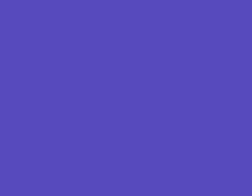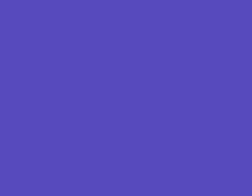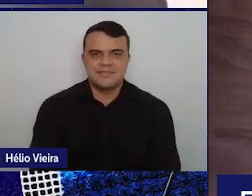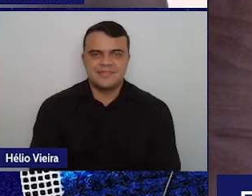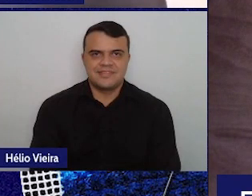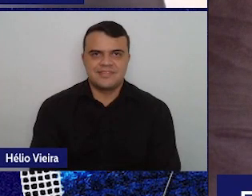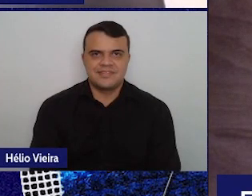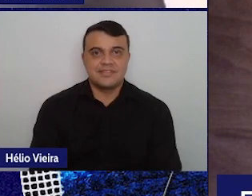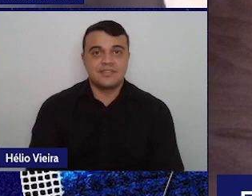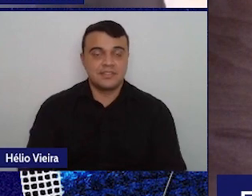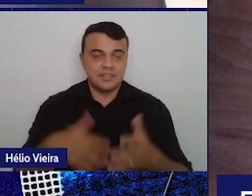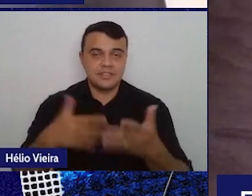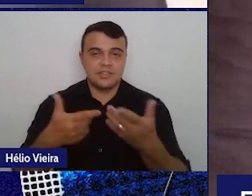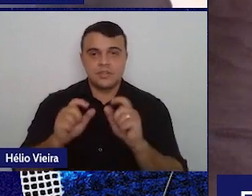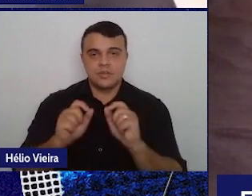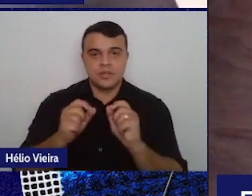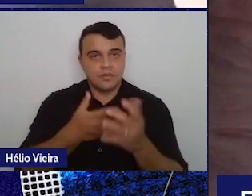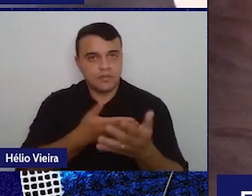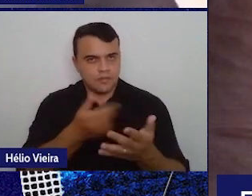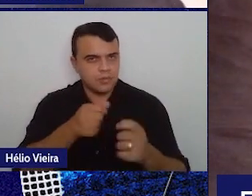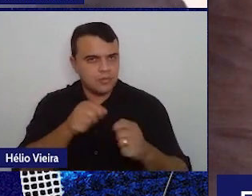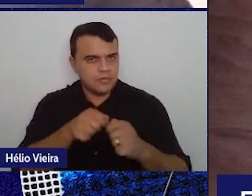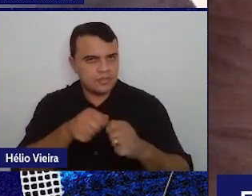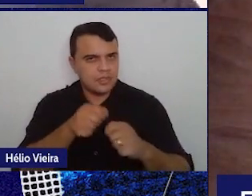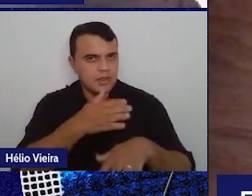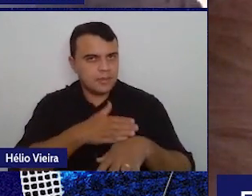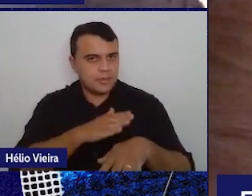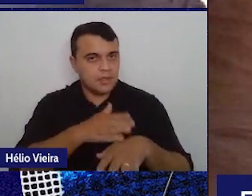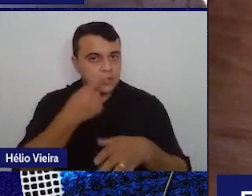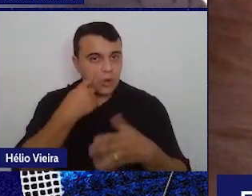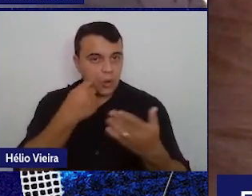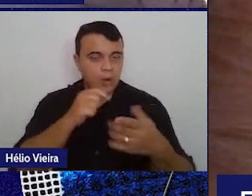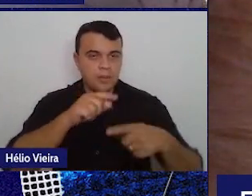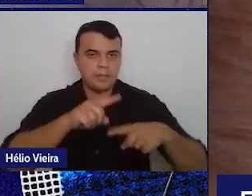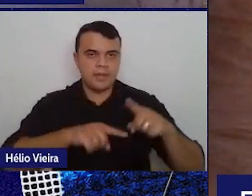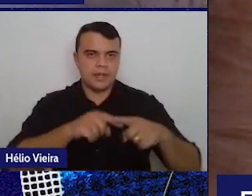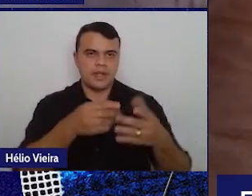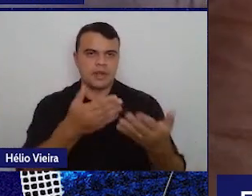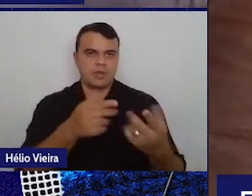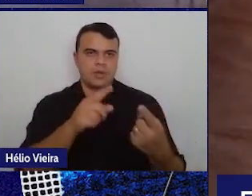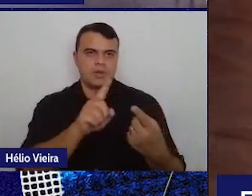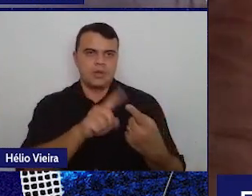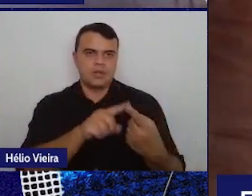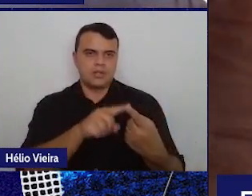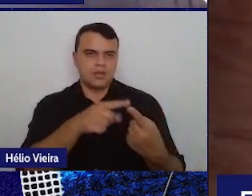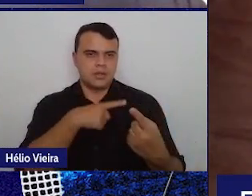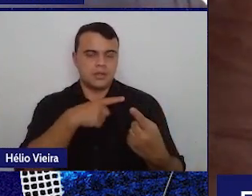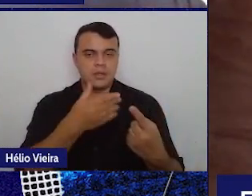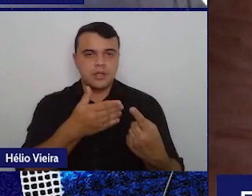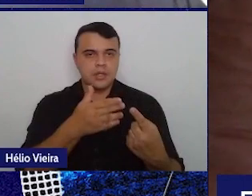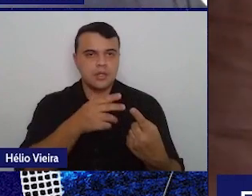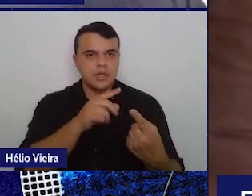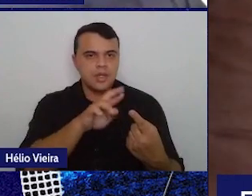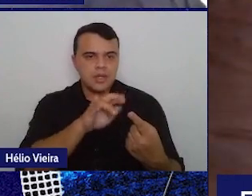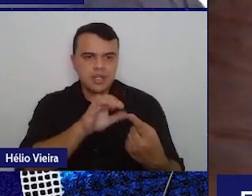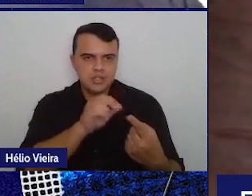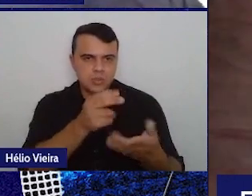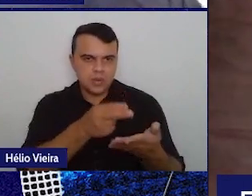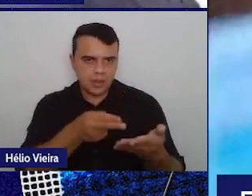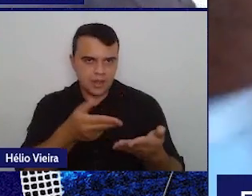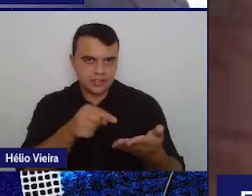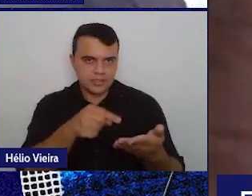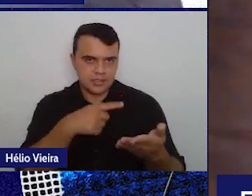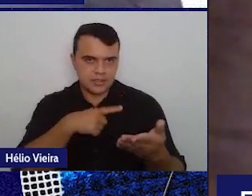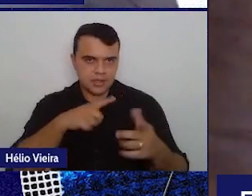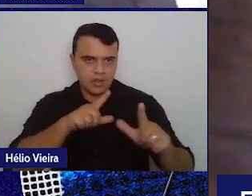aula. Então é isso, gente, bora fazer a prática. Olha só, dos materiais. Aqui, o risco. Esse risco eu